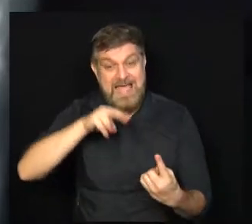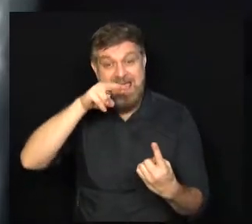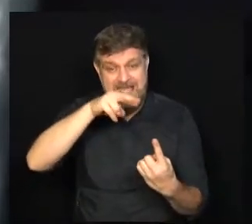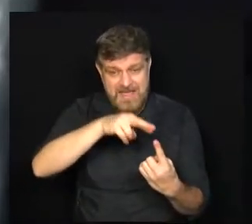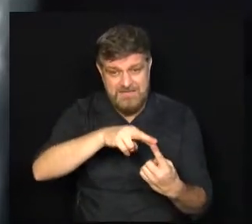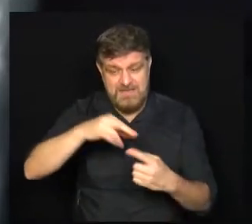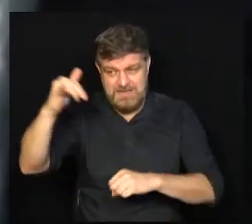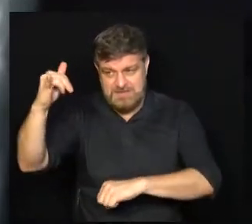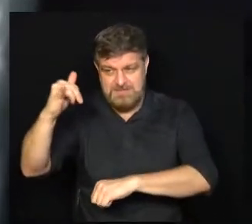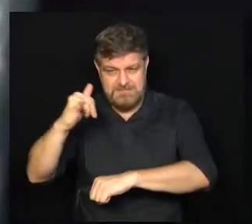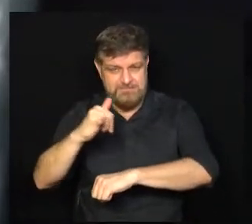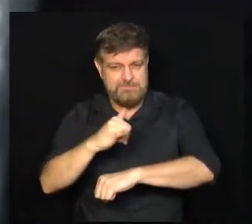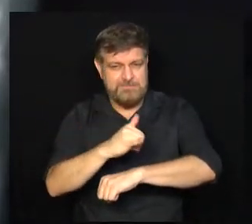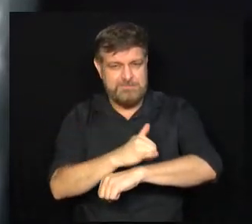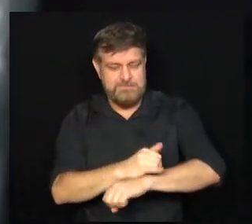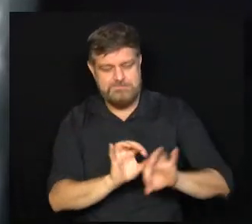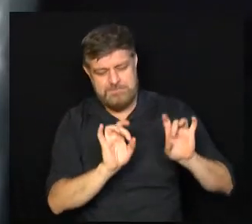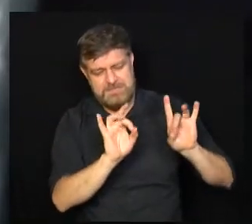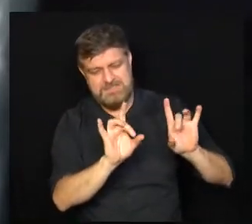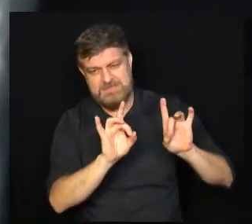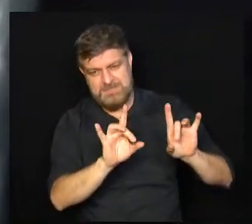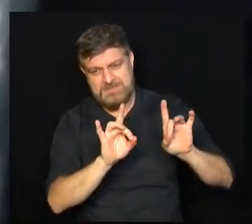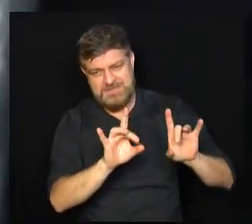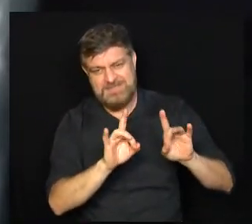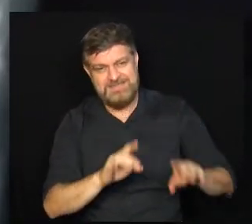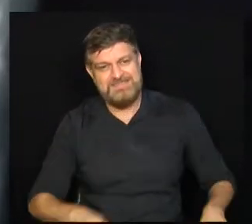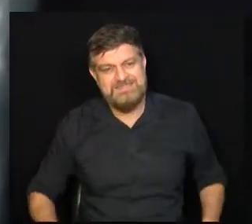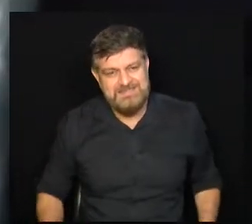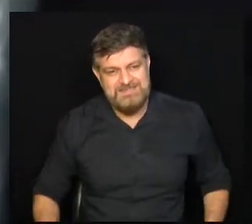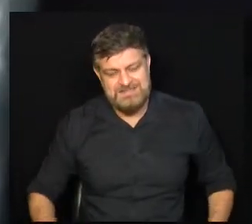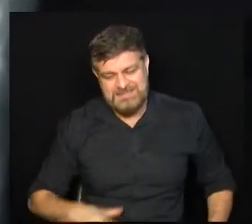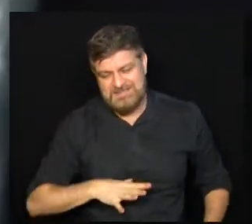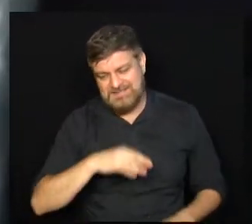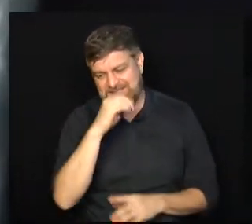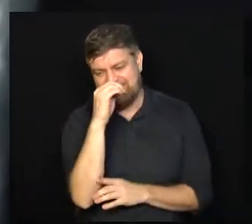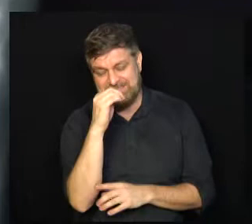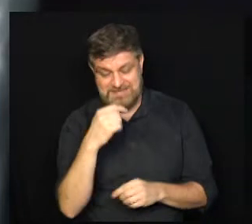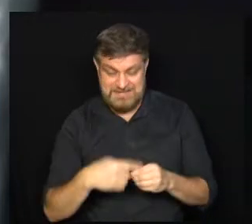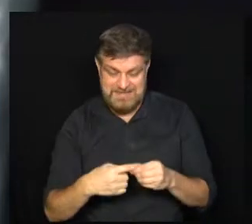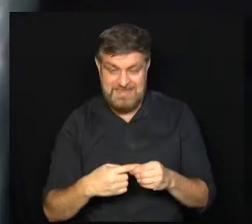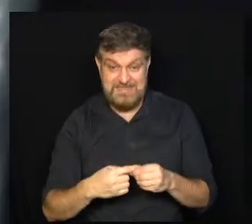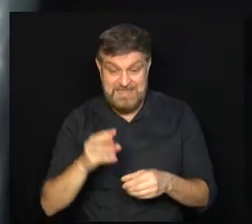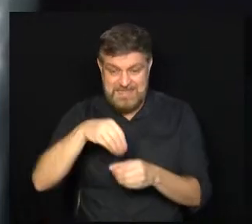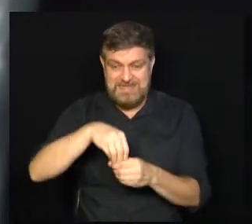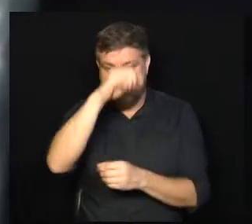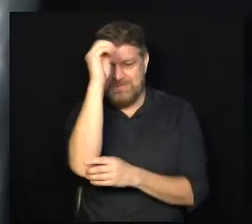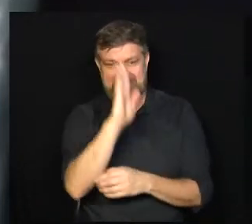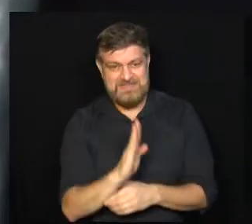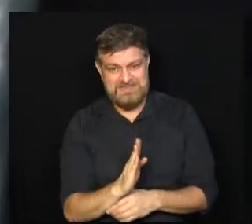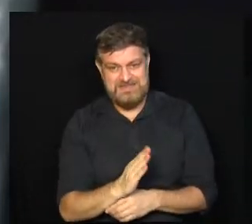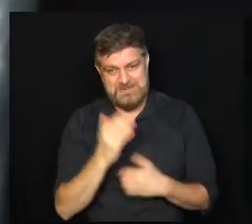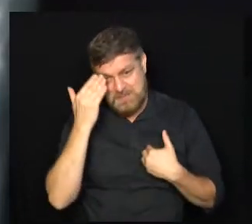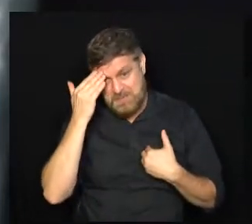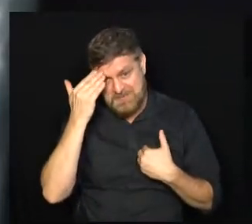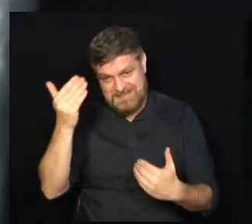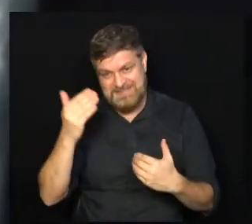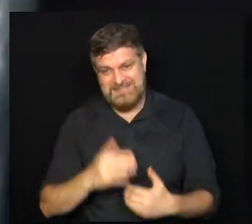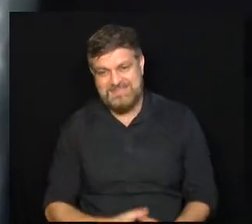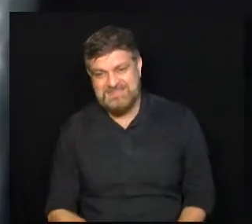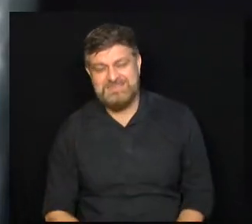Campinas adquiriu esse cenário especial de polo de aviação no Brasil. Mas por enquanto é isso, obrigado.